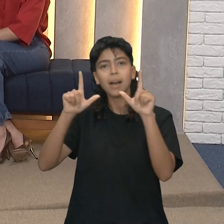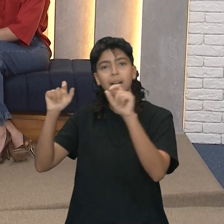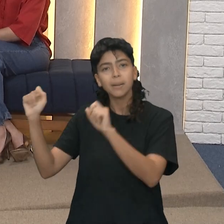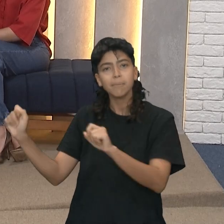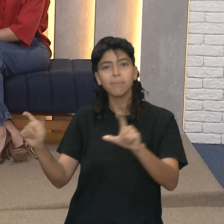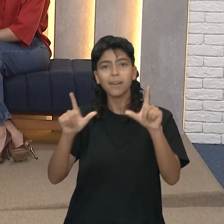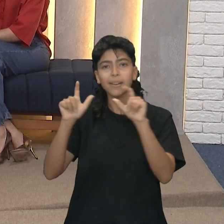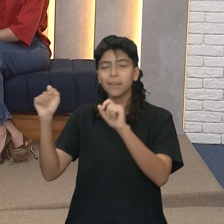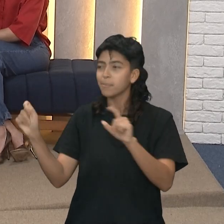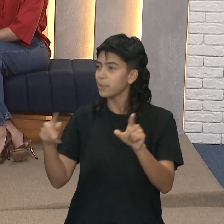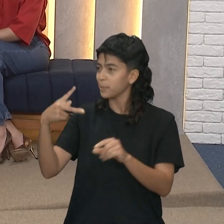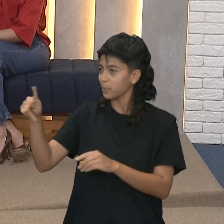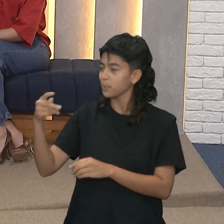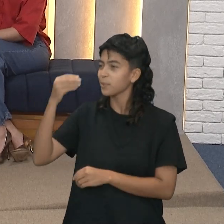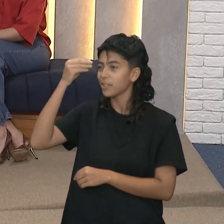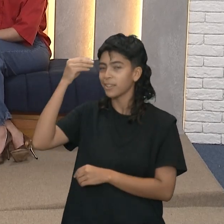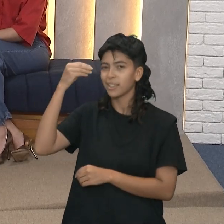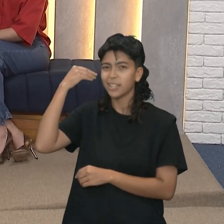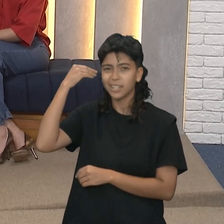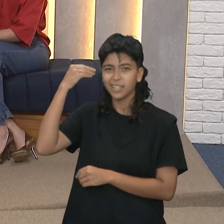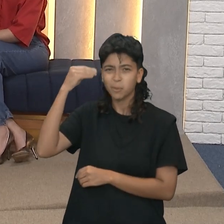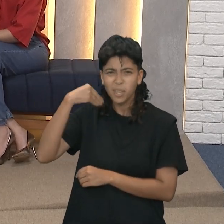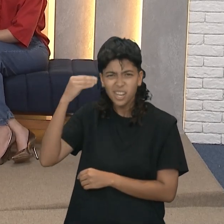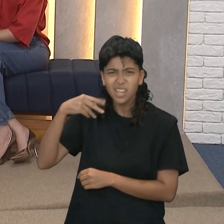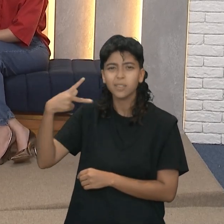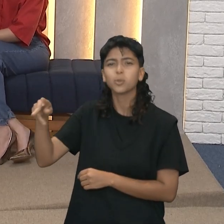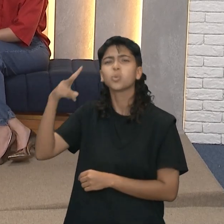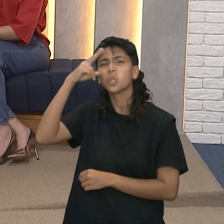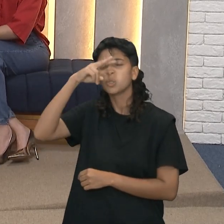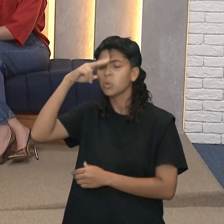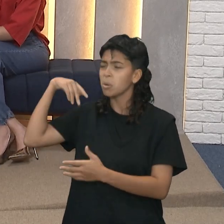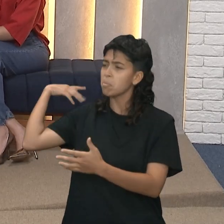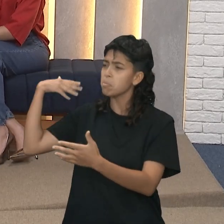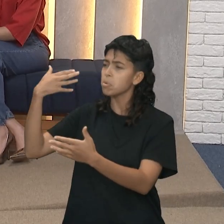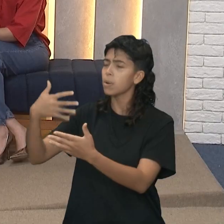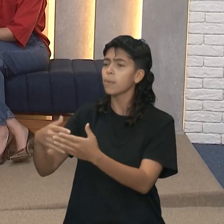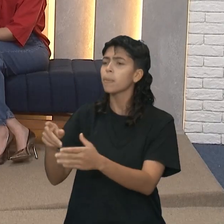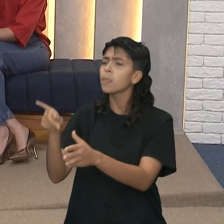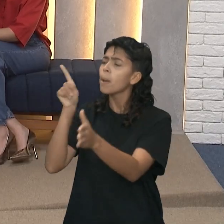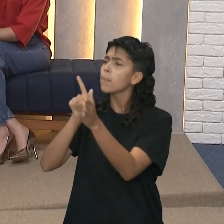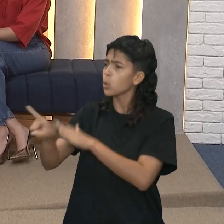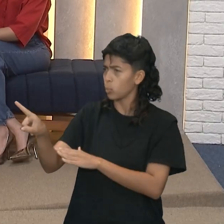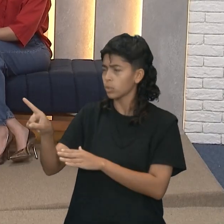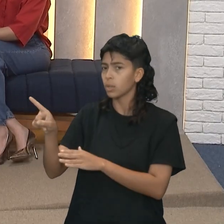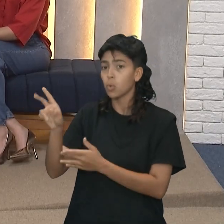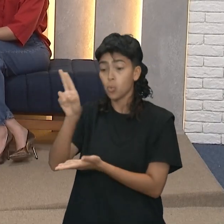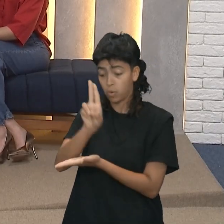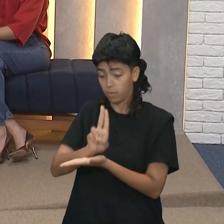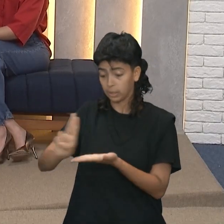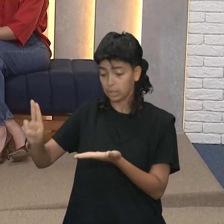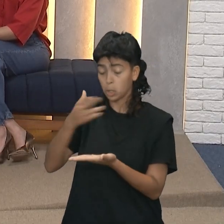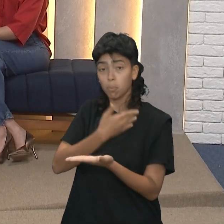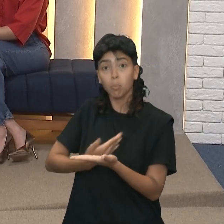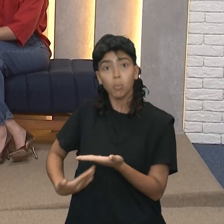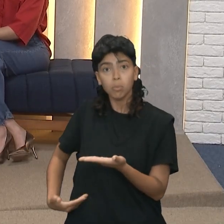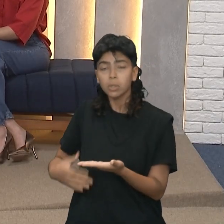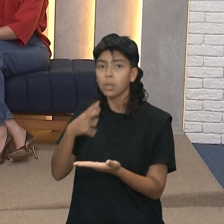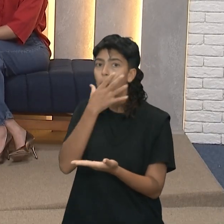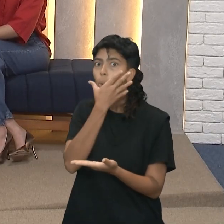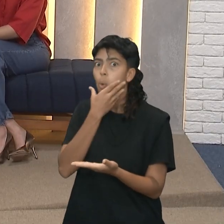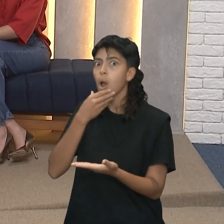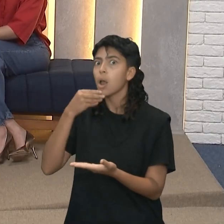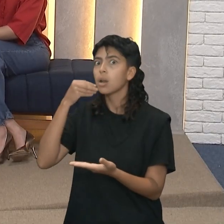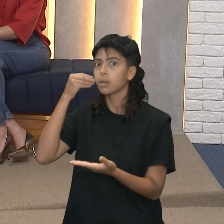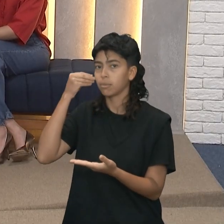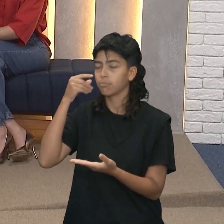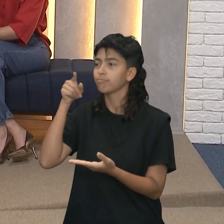30 anos na UFG. Como a universidade é pública, né? Pública, uma educação de qualidade, o senhor falou que, inclusive,